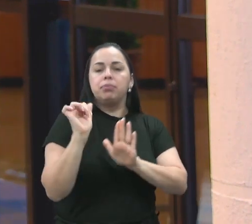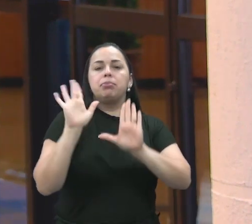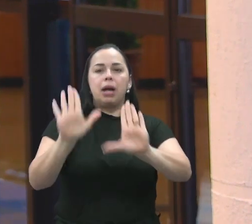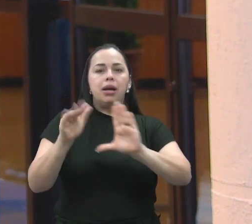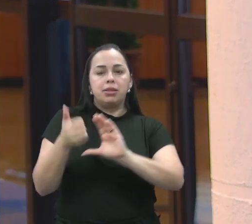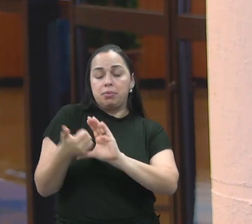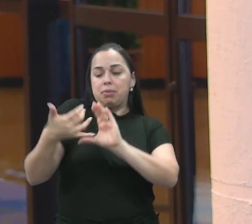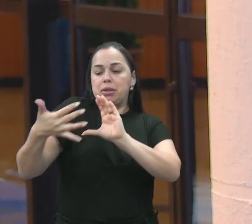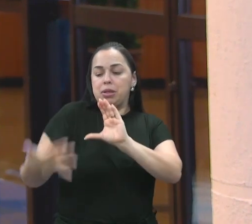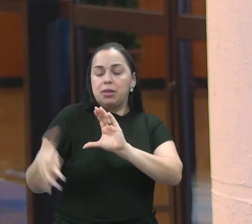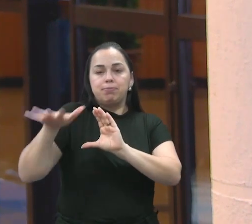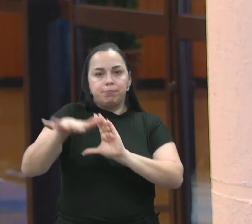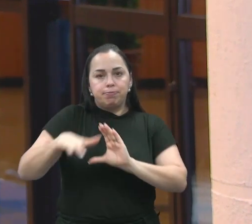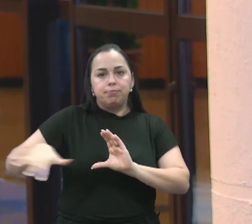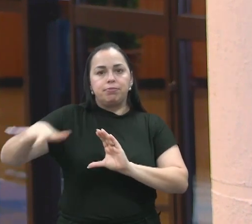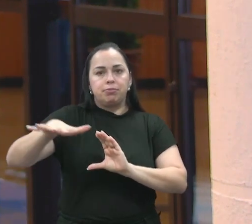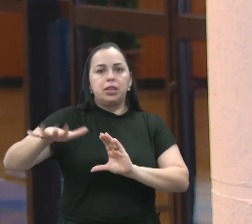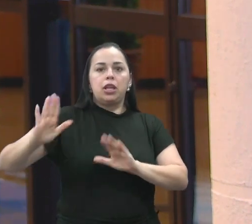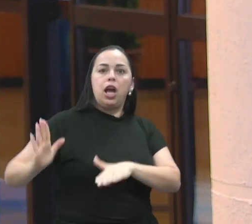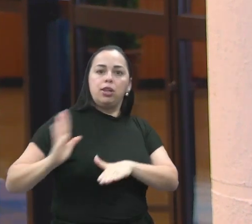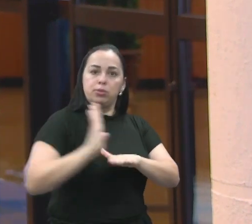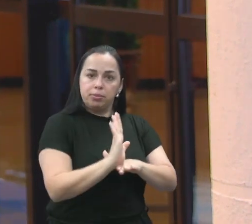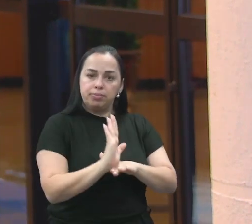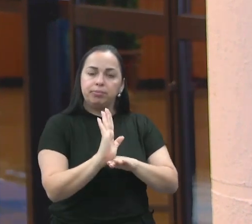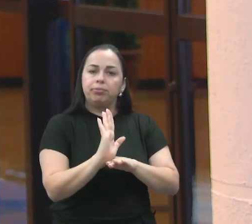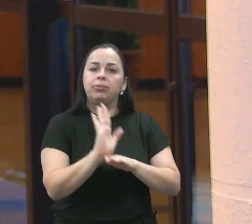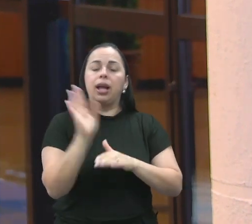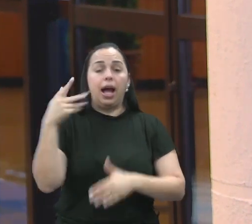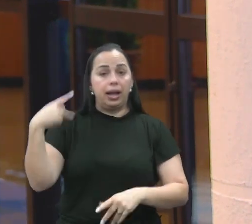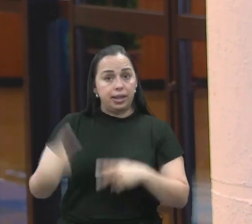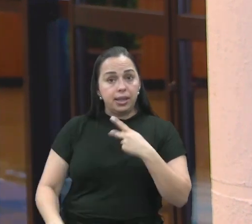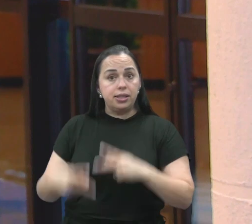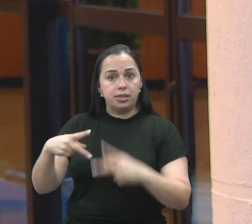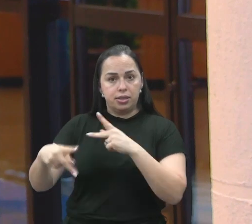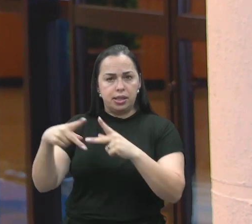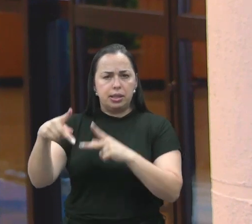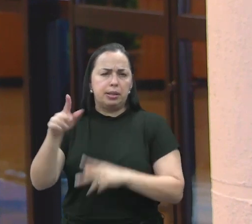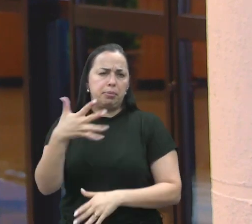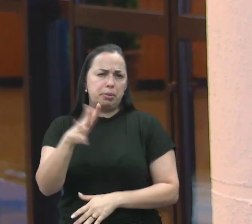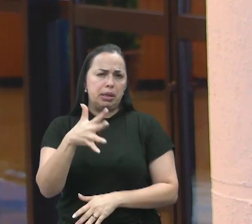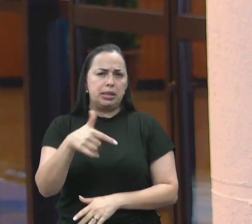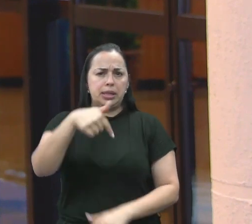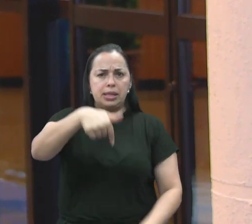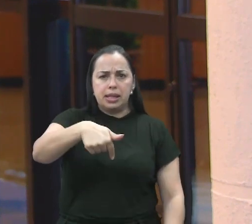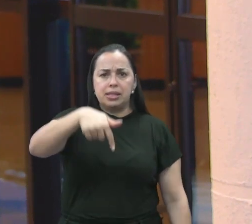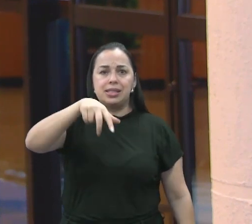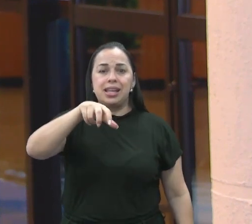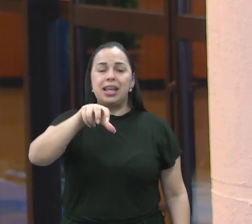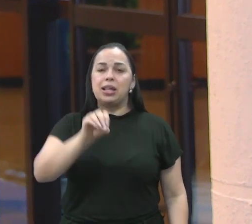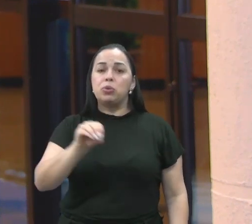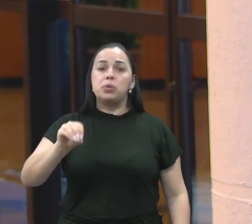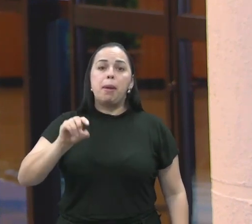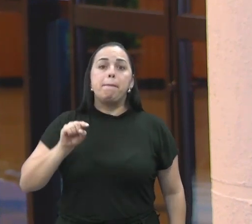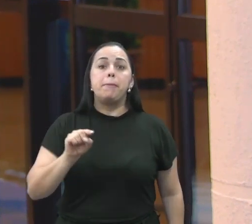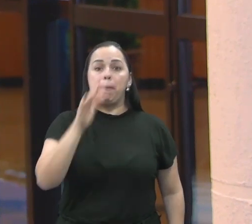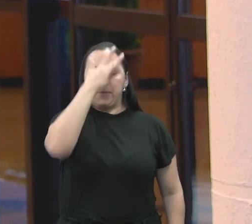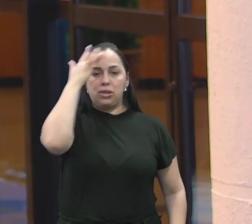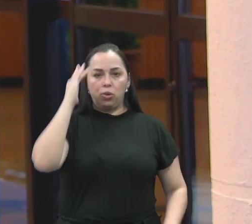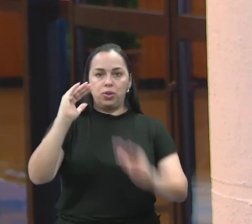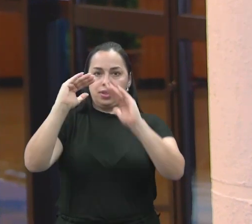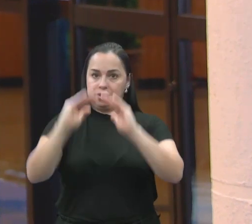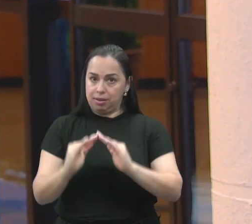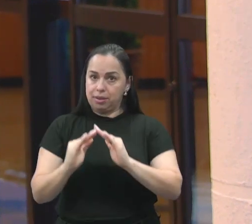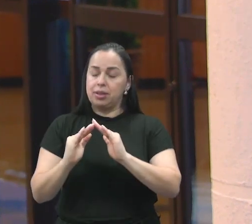saúde. E nesse momento, as características locais fazem toda a diferença. São José, por exemplo, tem mais de 700